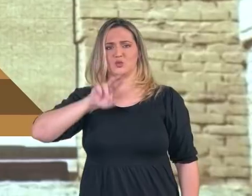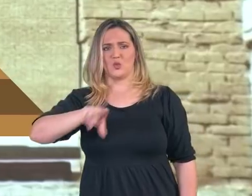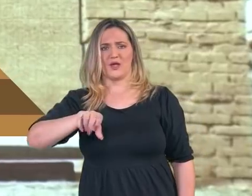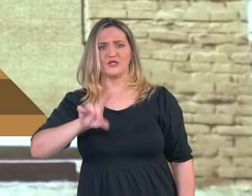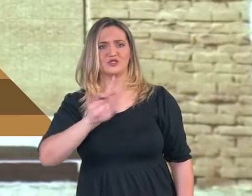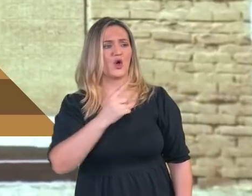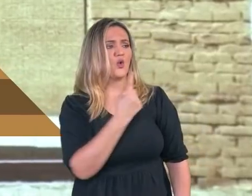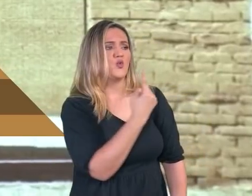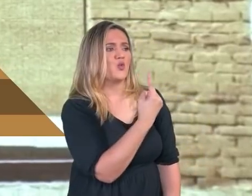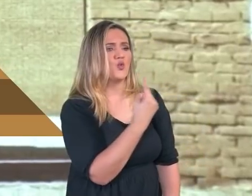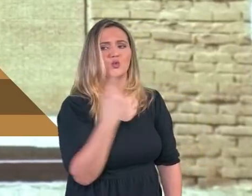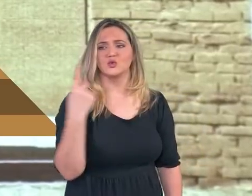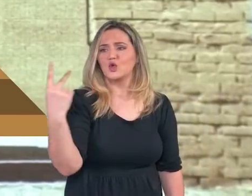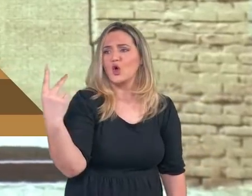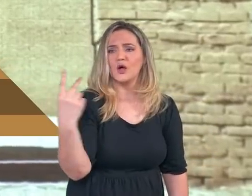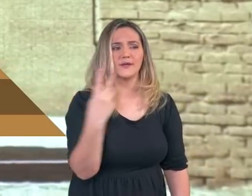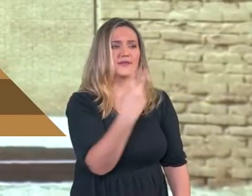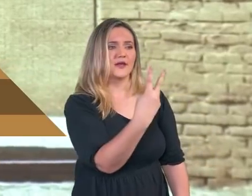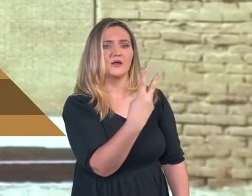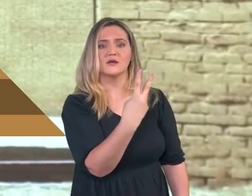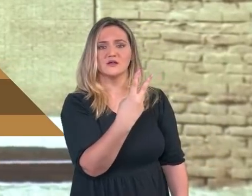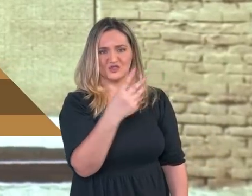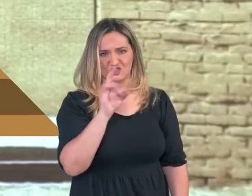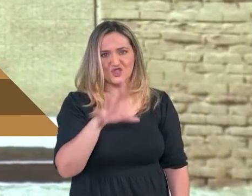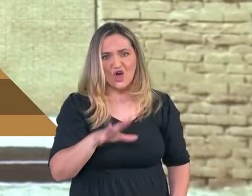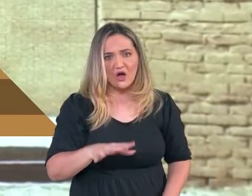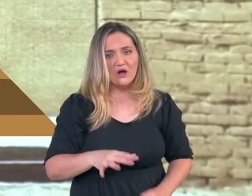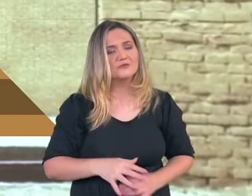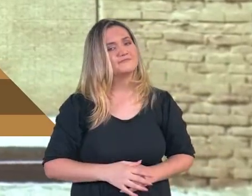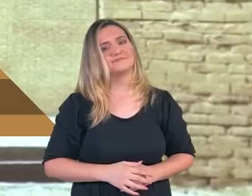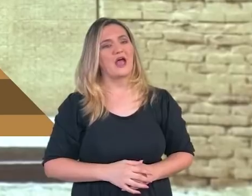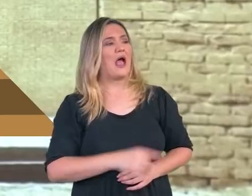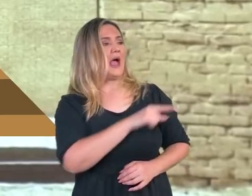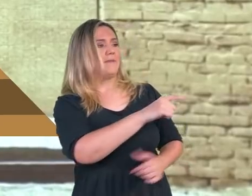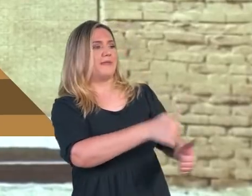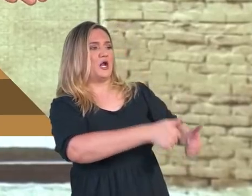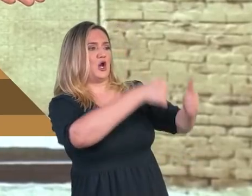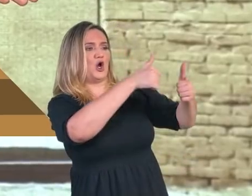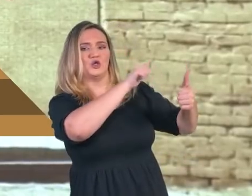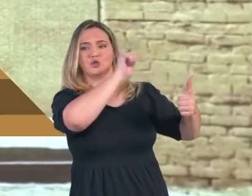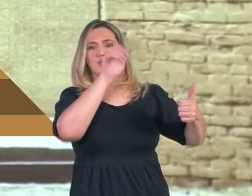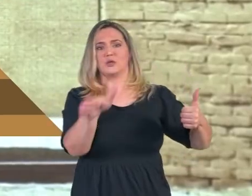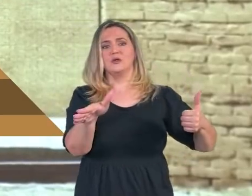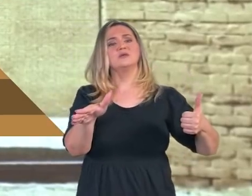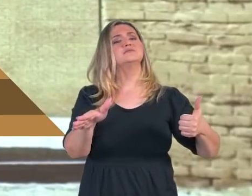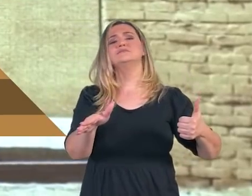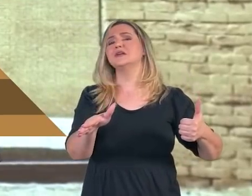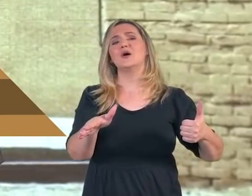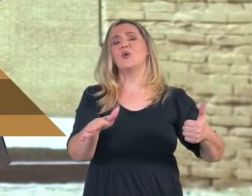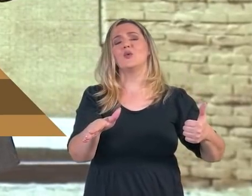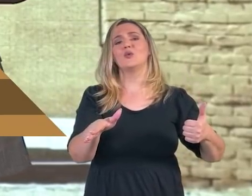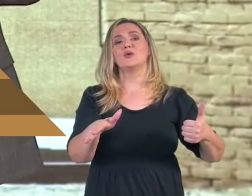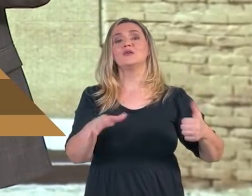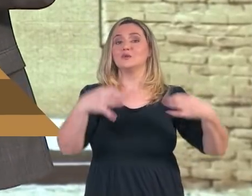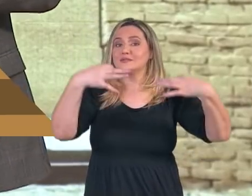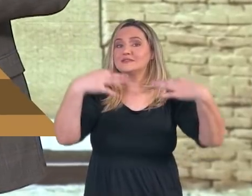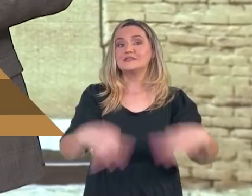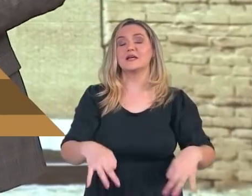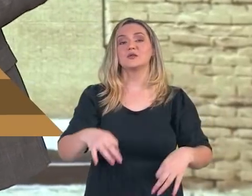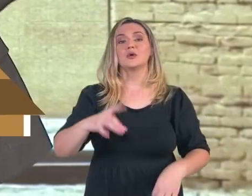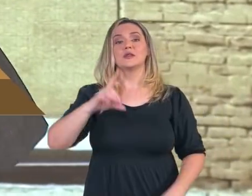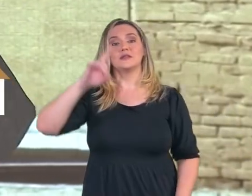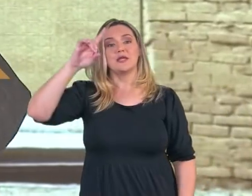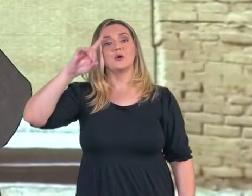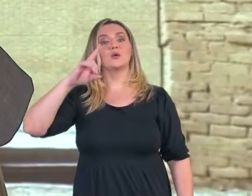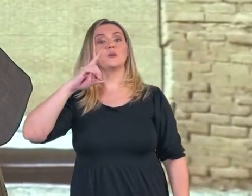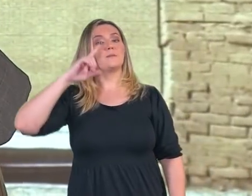de alguns crentes. Não é uma questão de super-heróis da fé. Porque se assim fosse, fica sem sentido o mandamento de Deus